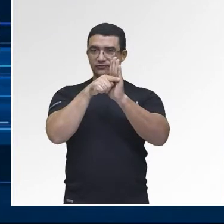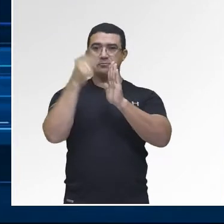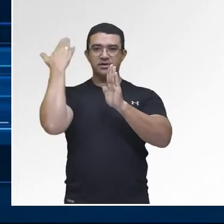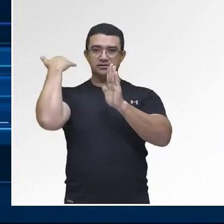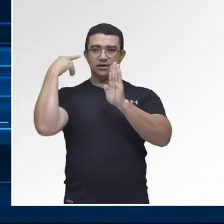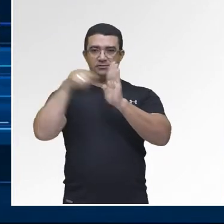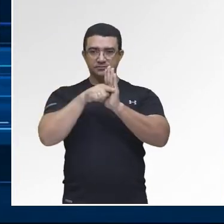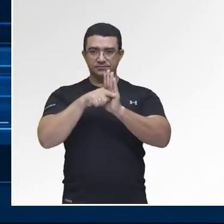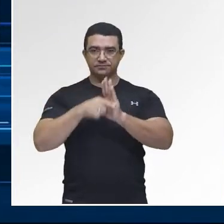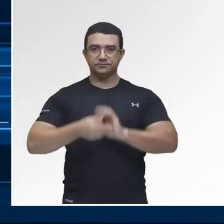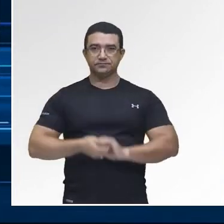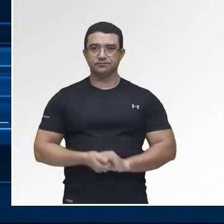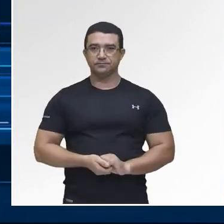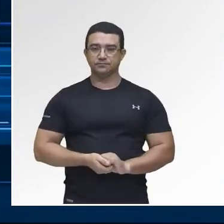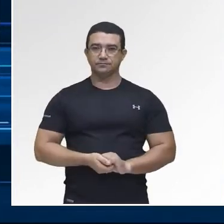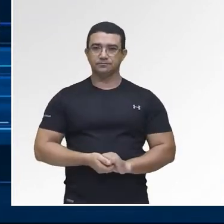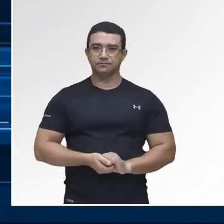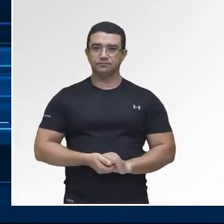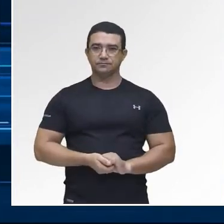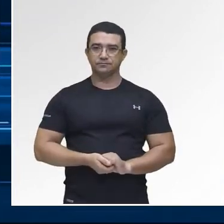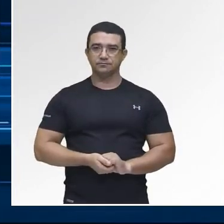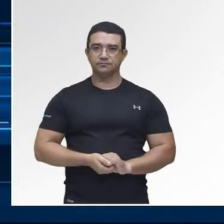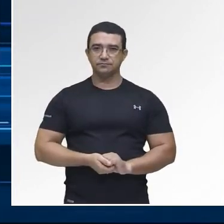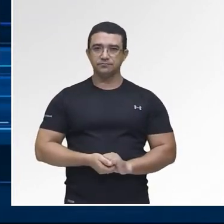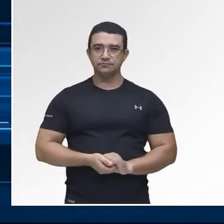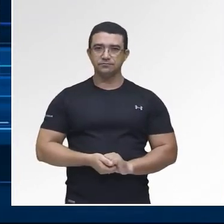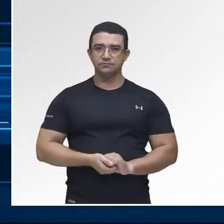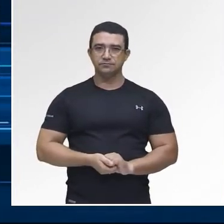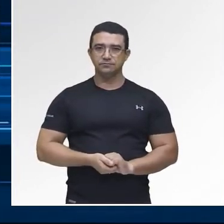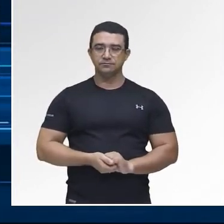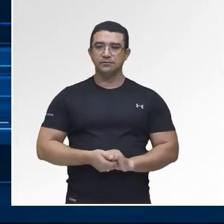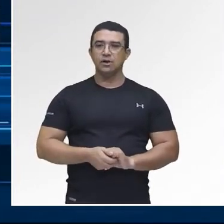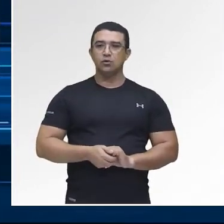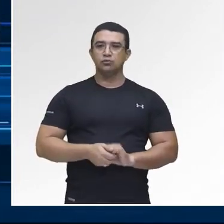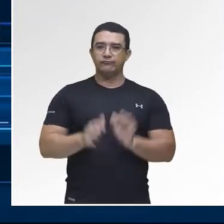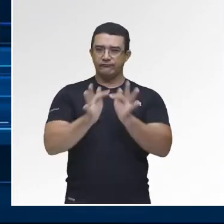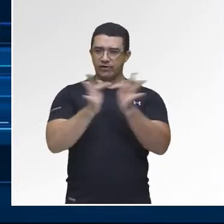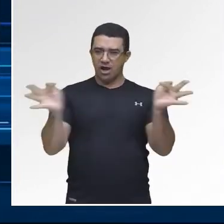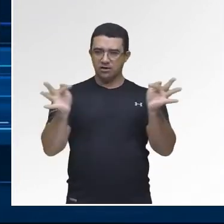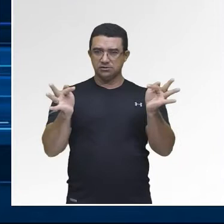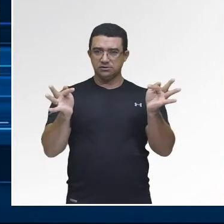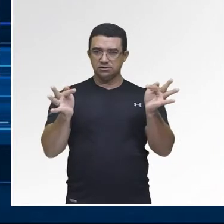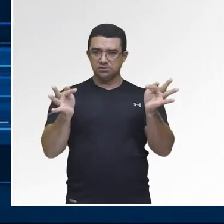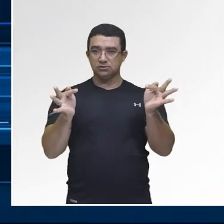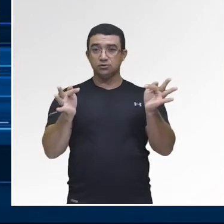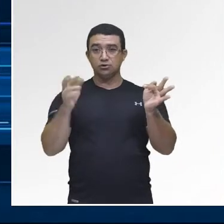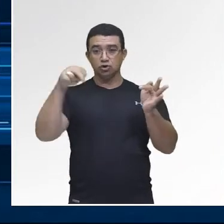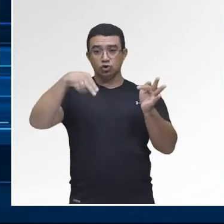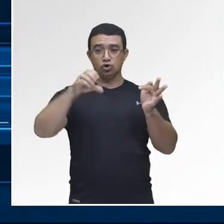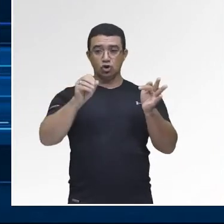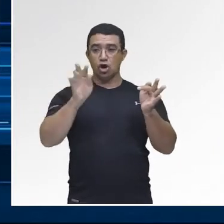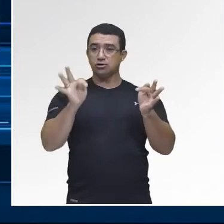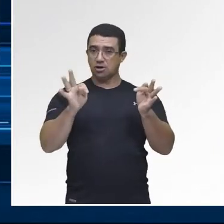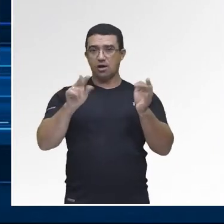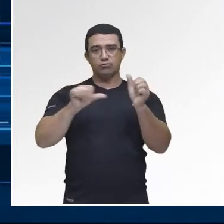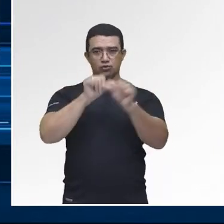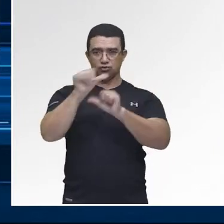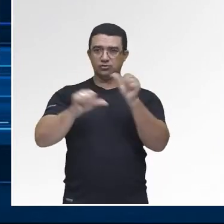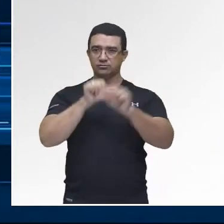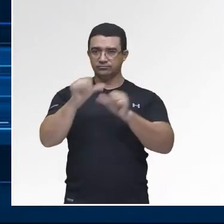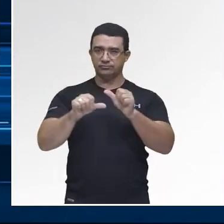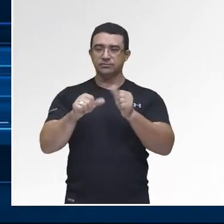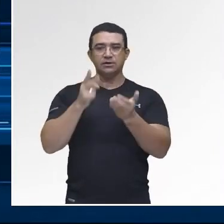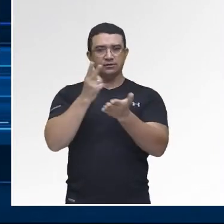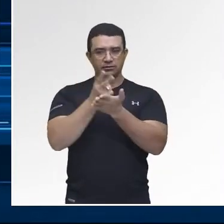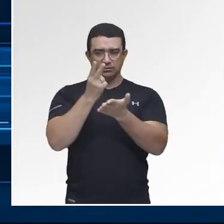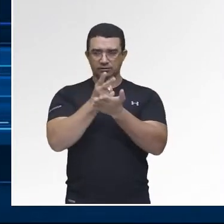passado, tá certo? Então, not é a única coisa que muda das frases afirmativas para as negativas, tá? E ele vai